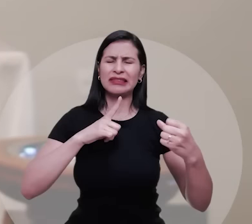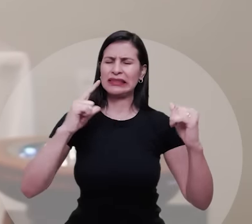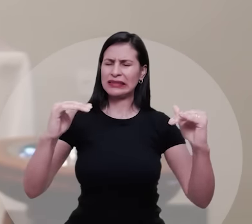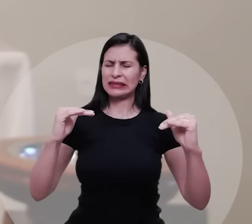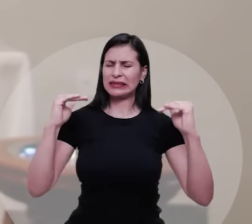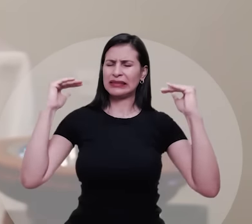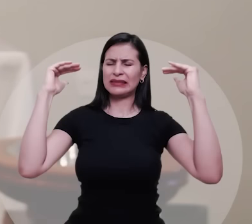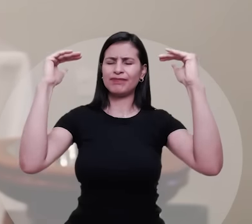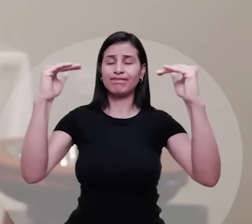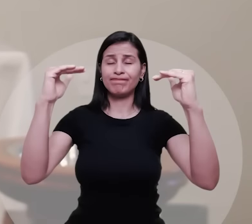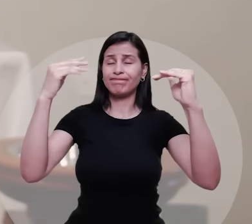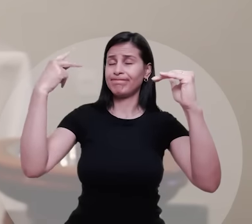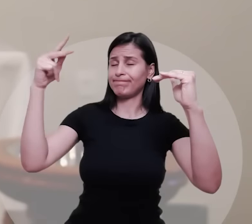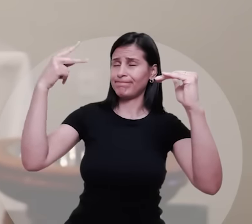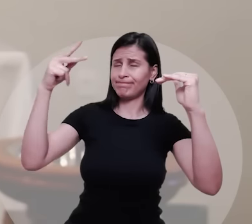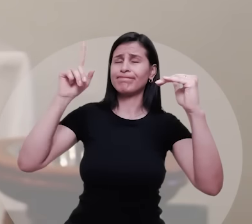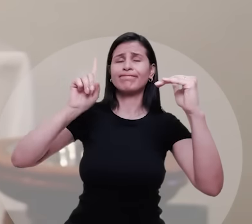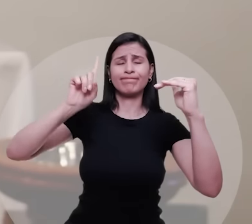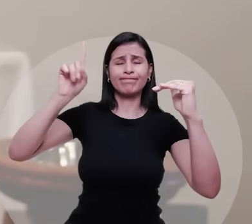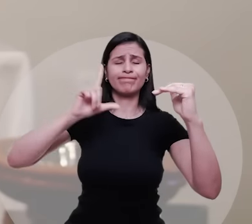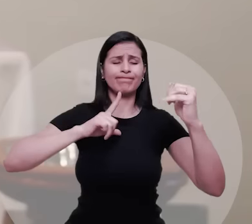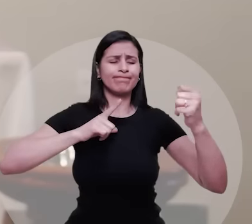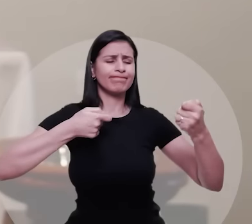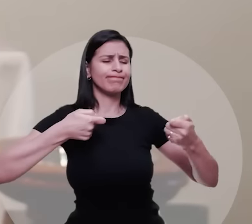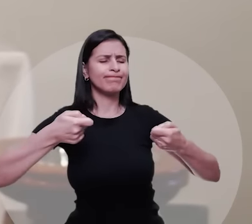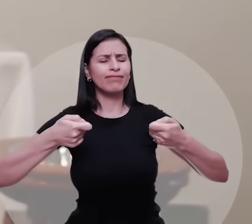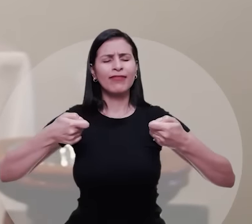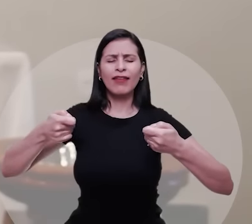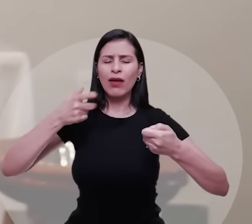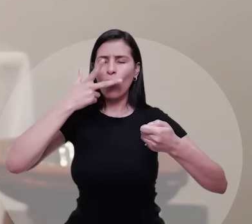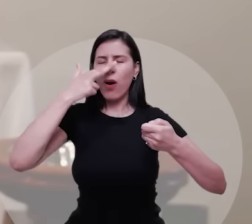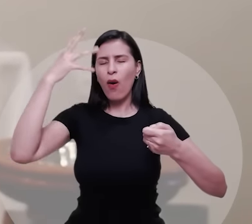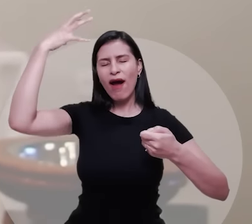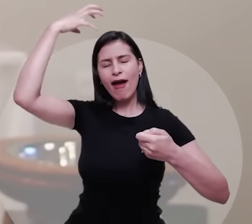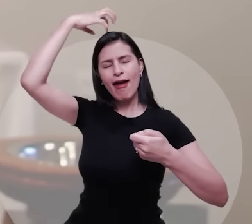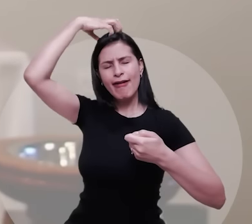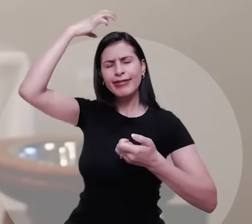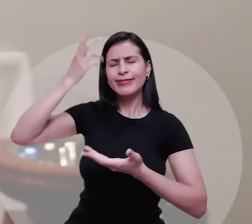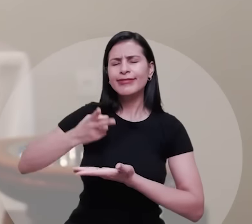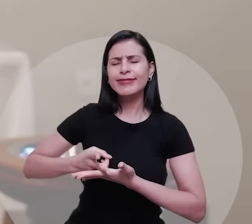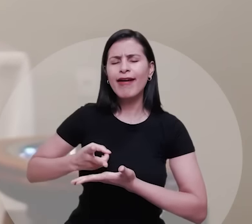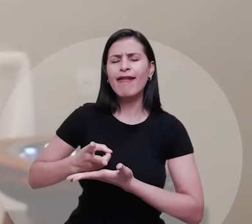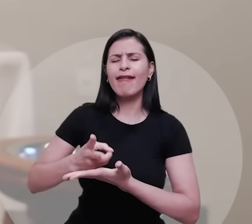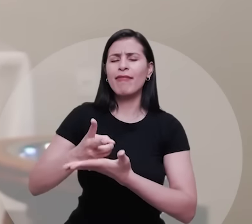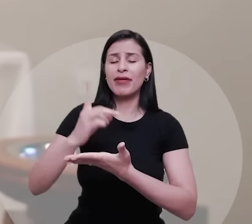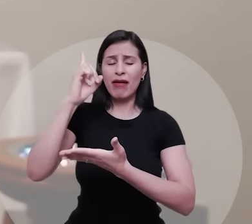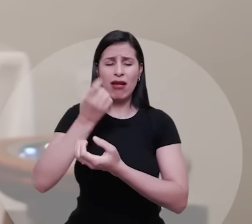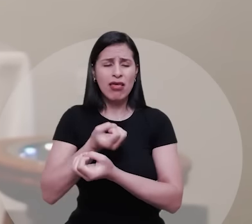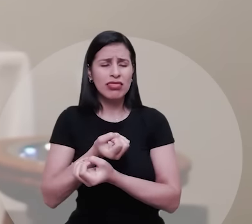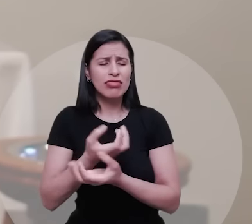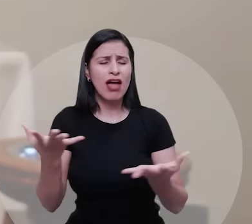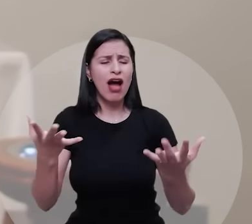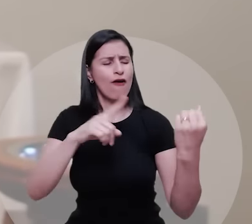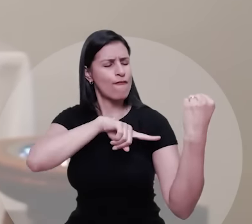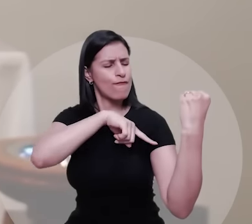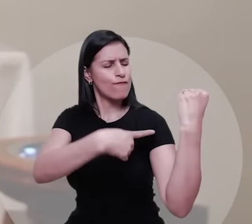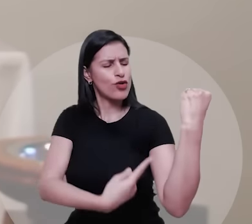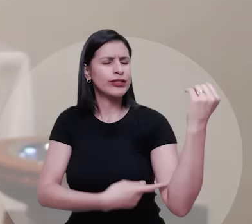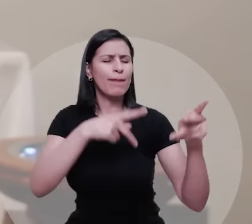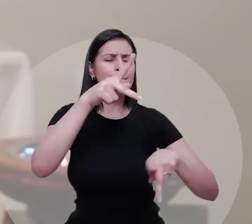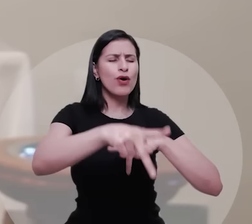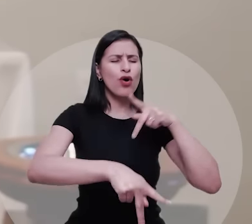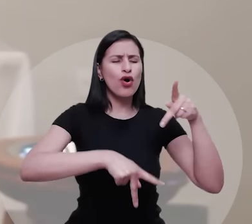Deus da glória troveja. Sobre o imenso mar o Senhor fala. A voz do Senhor é